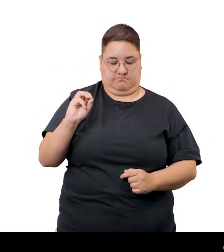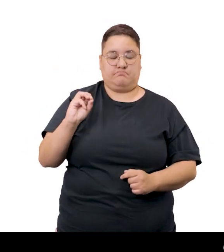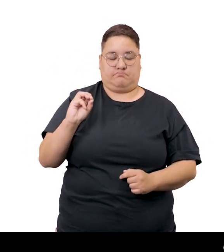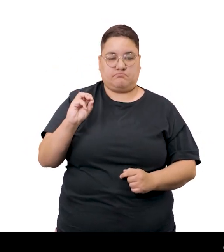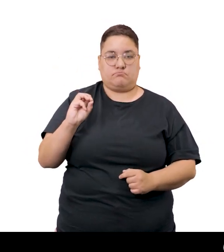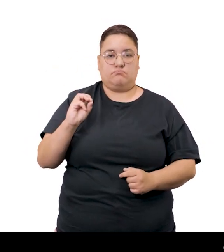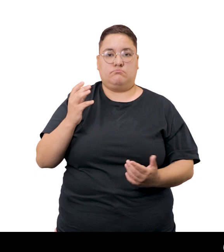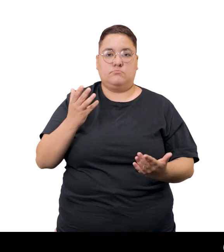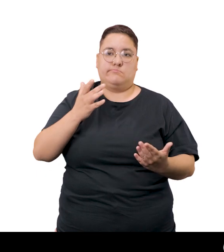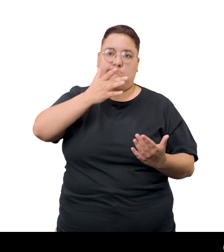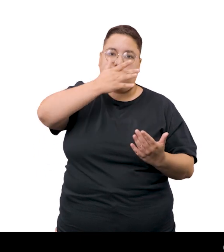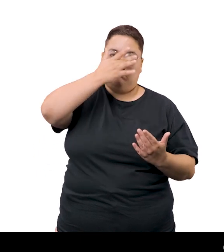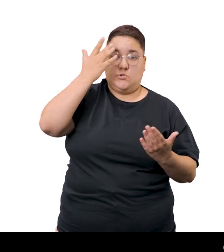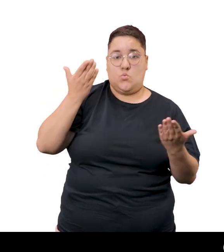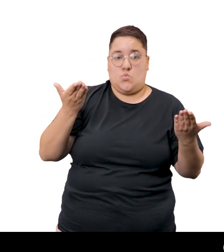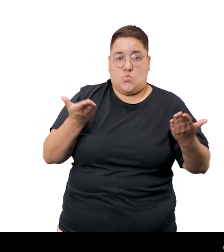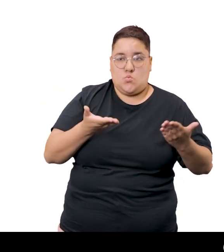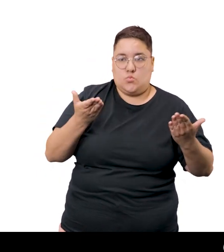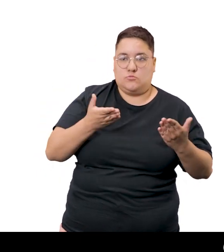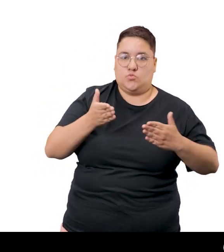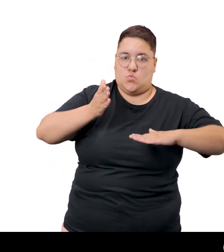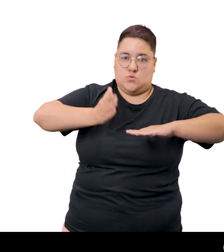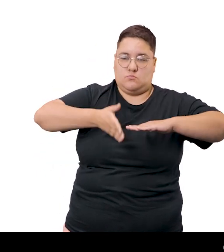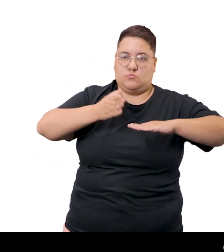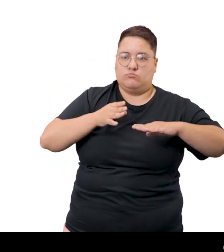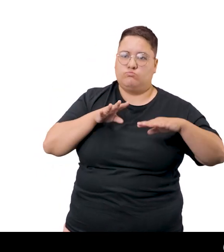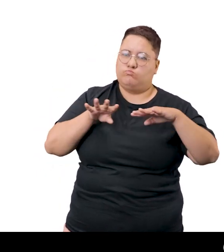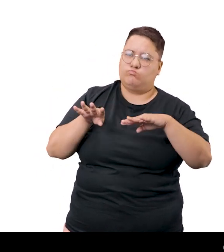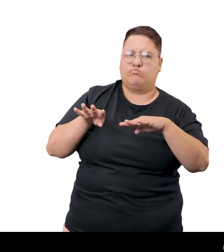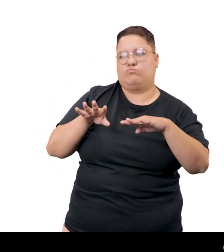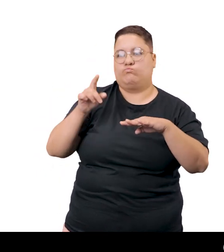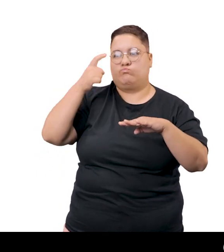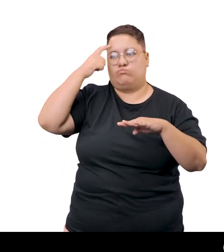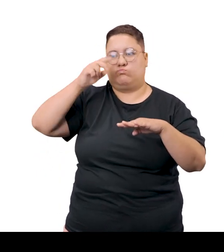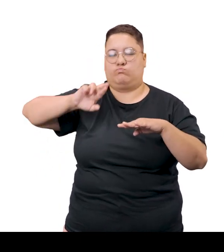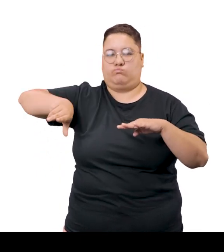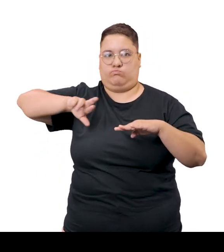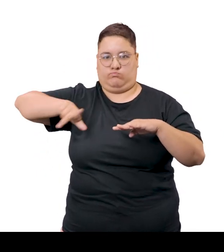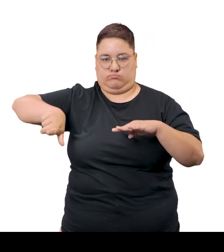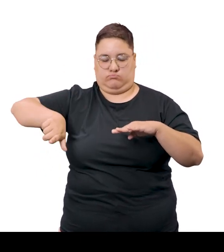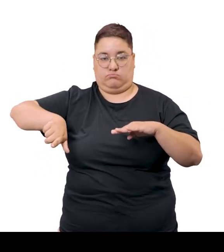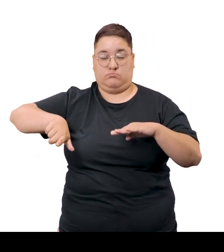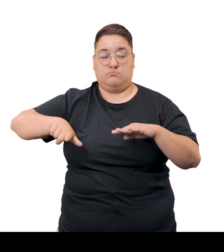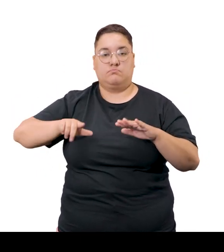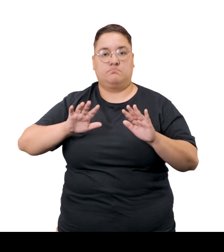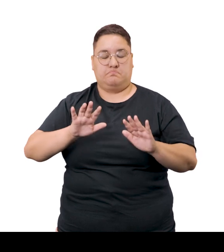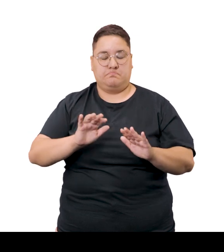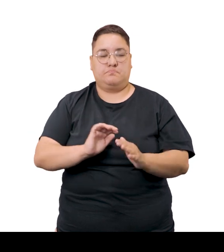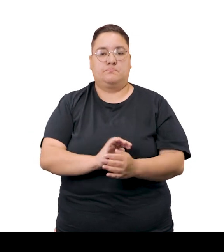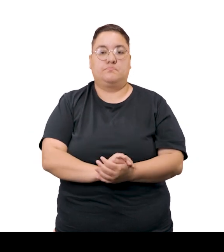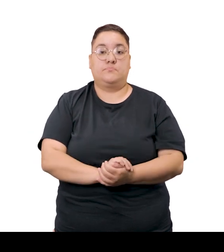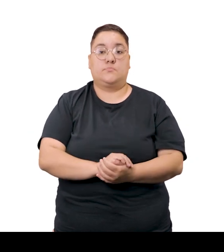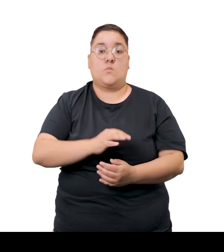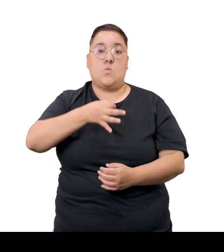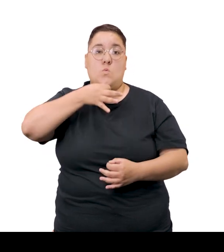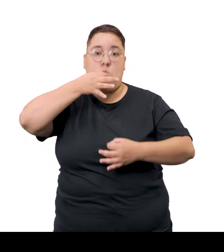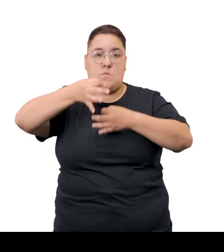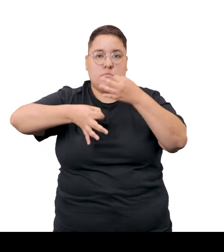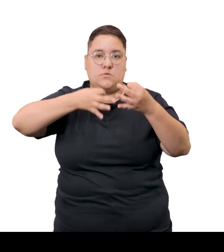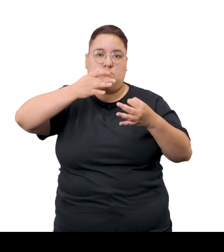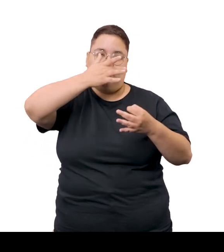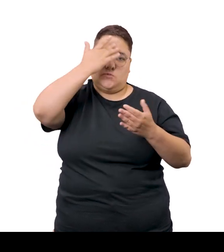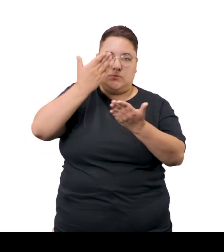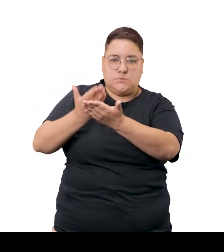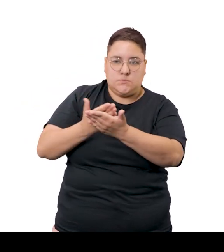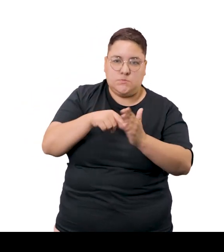anos, embora a crítica contemporânea tenda a contestar essa hipótese. Não obstante, a opinião